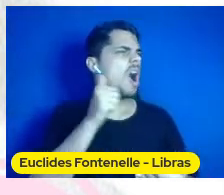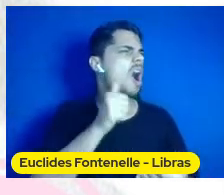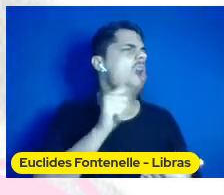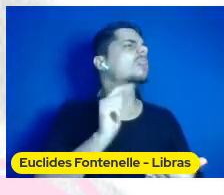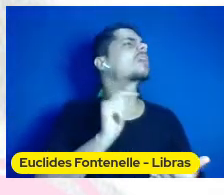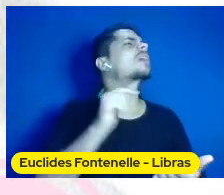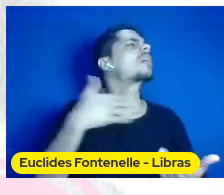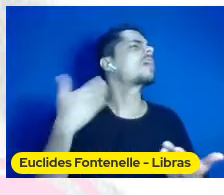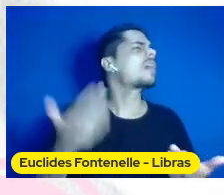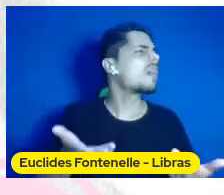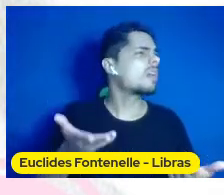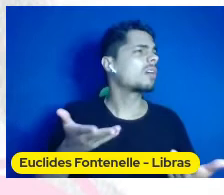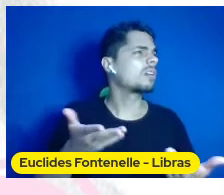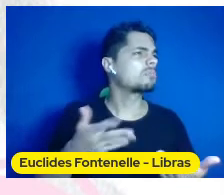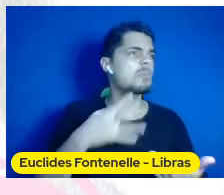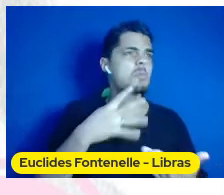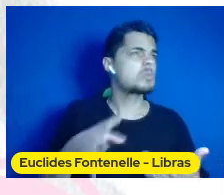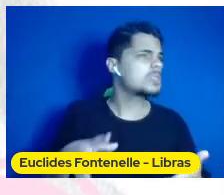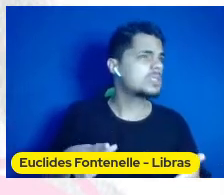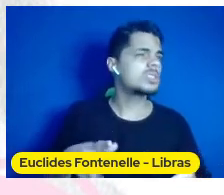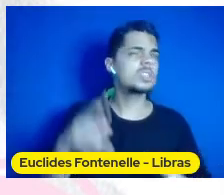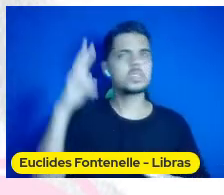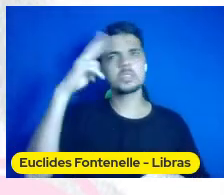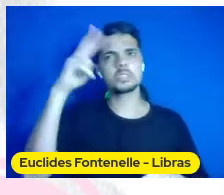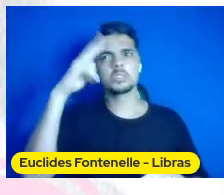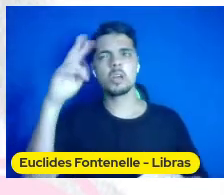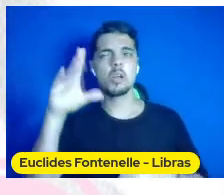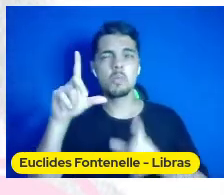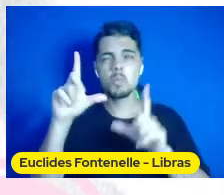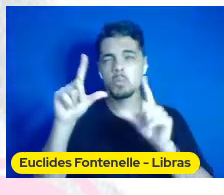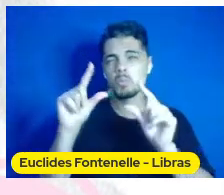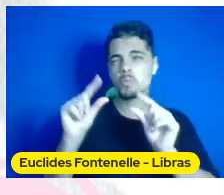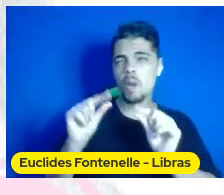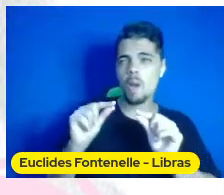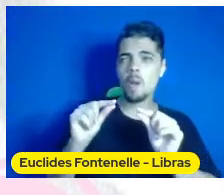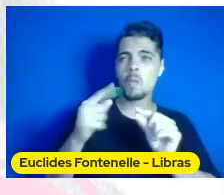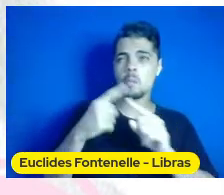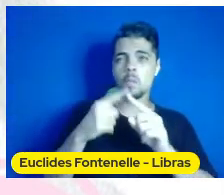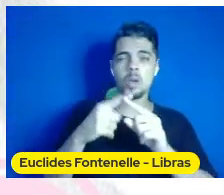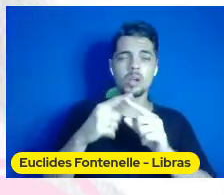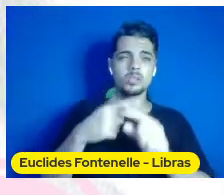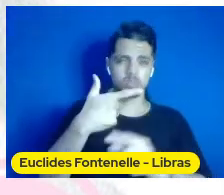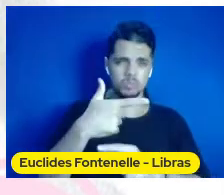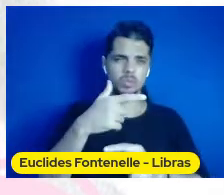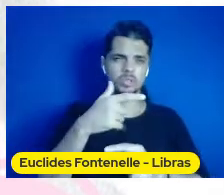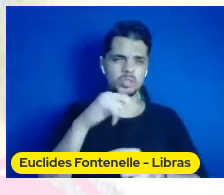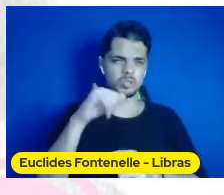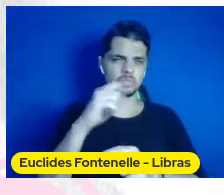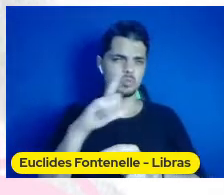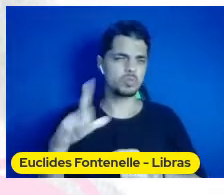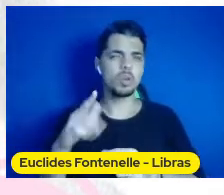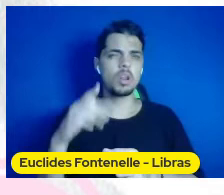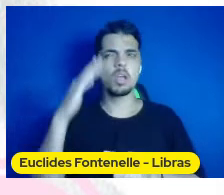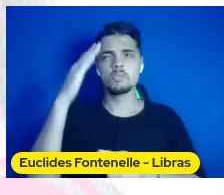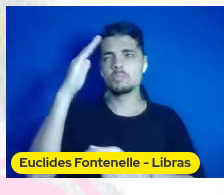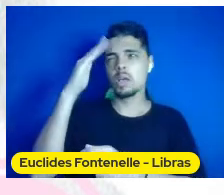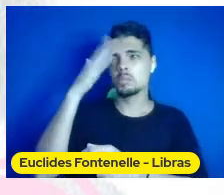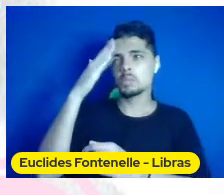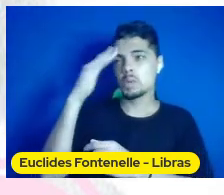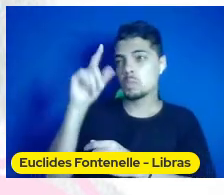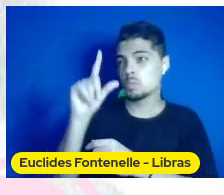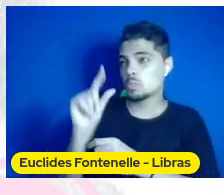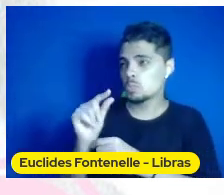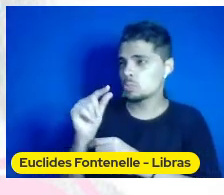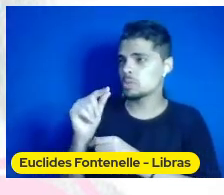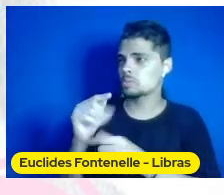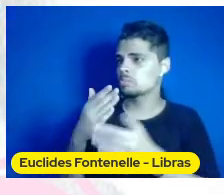não conhecia a história de Maria Quitéria. Eu sabia muito por cima quem era. Assim, era uma mulher que tinha se vestido de